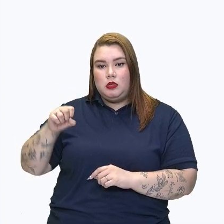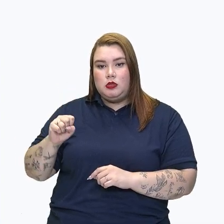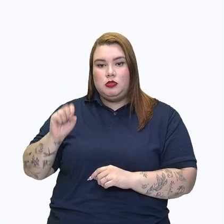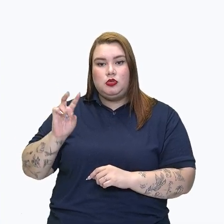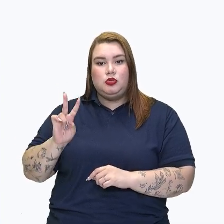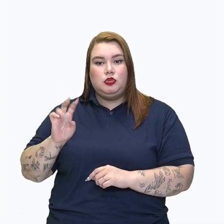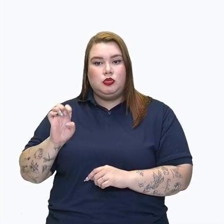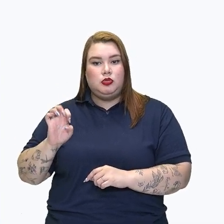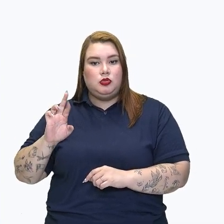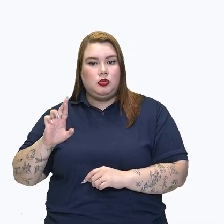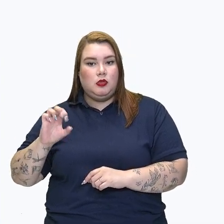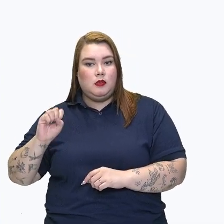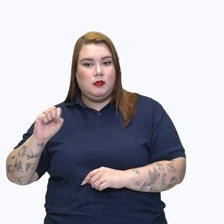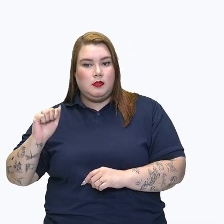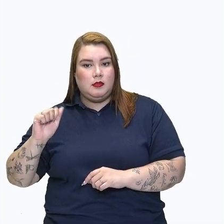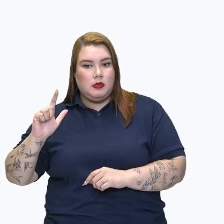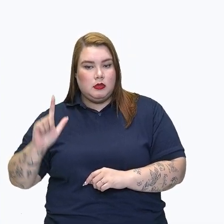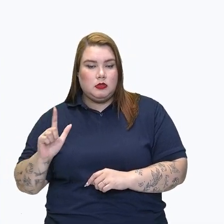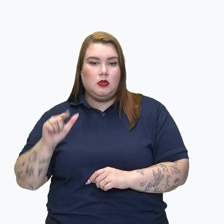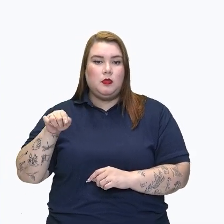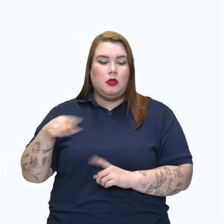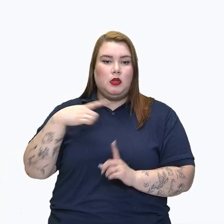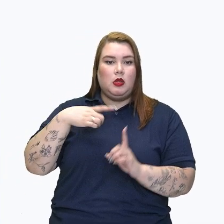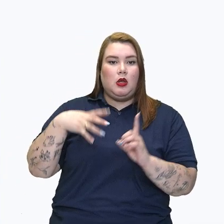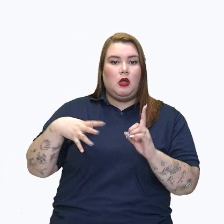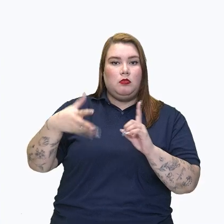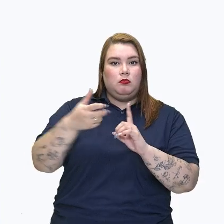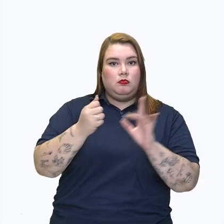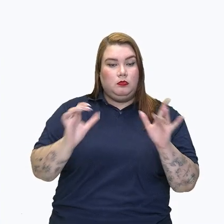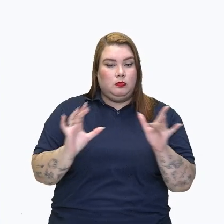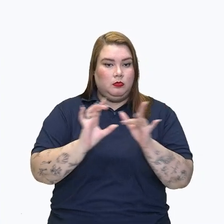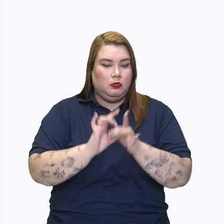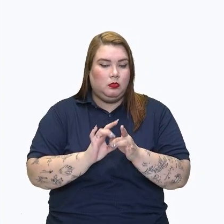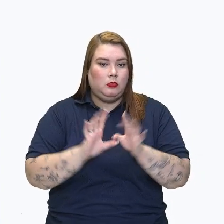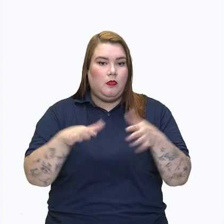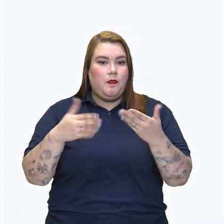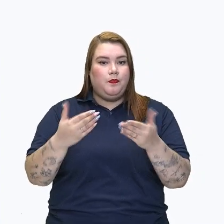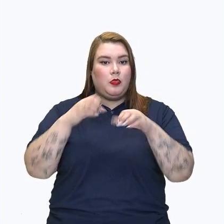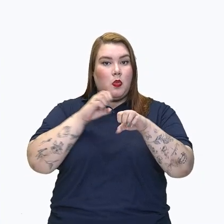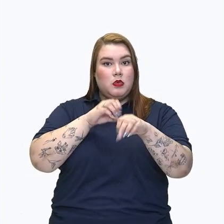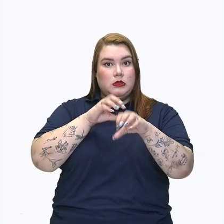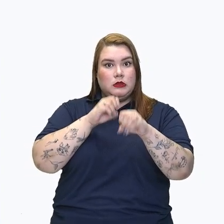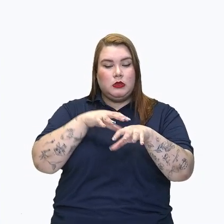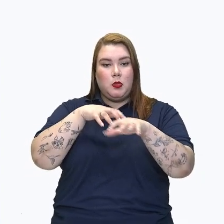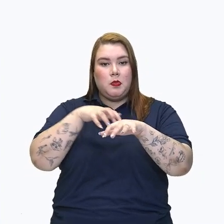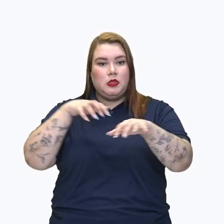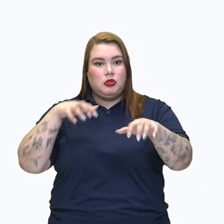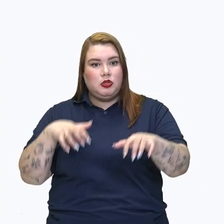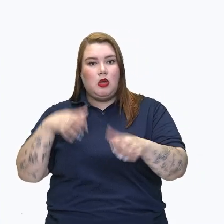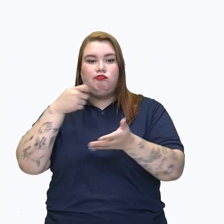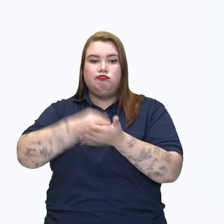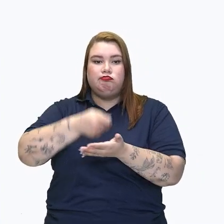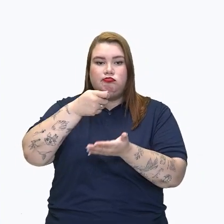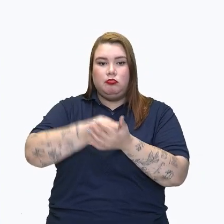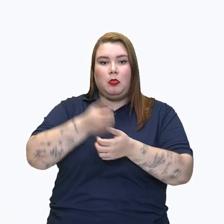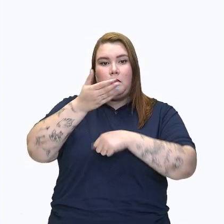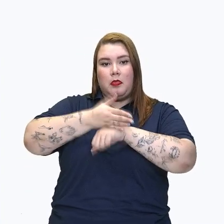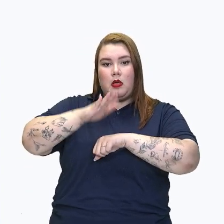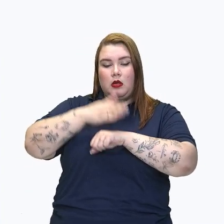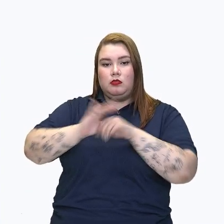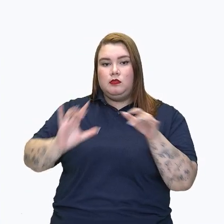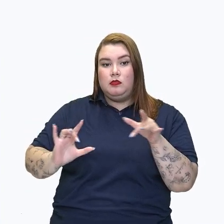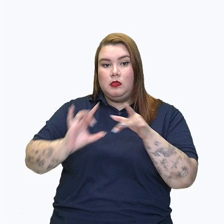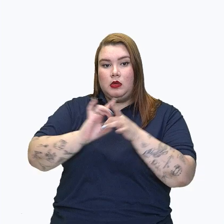tem essas habilidades agregadas. E o ensino mediado, ele exige que as práticas integrem